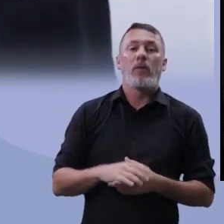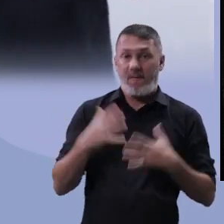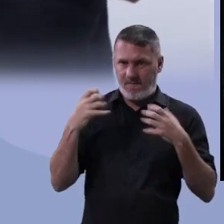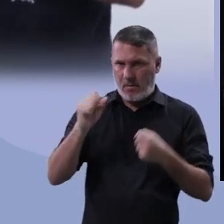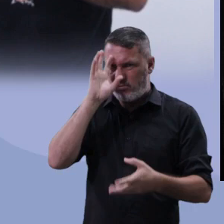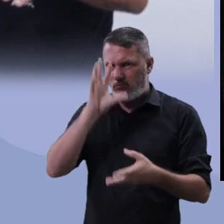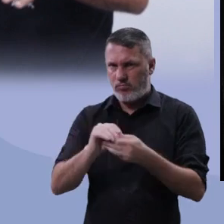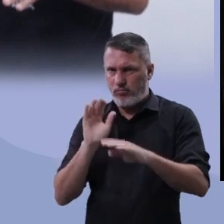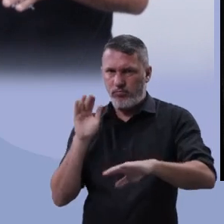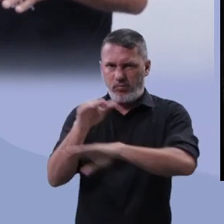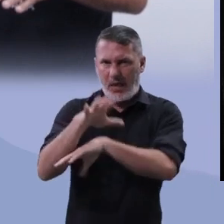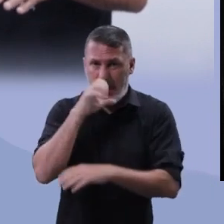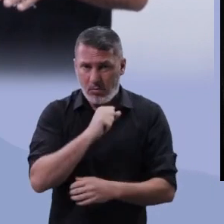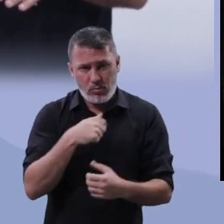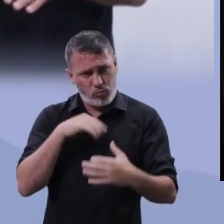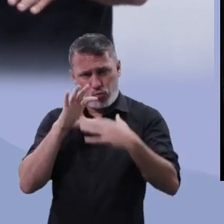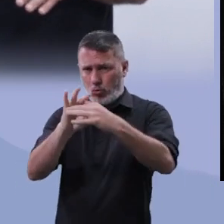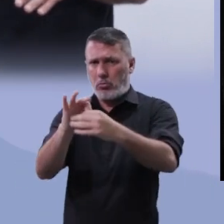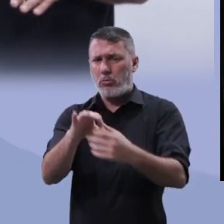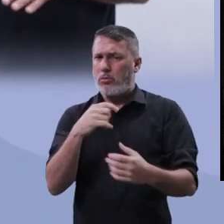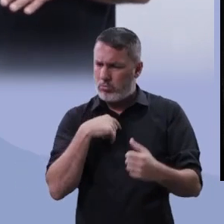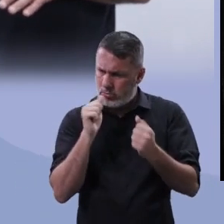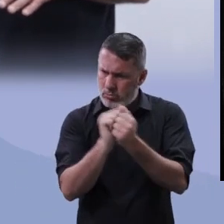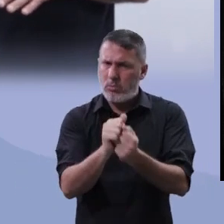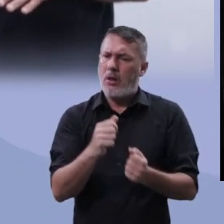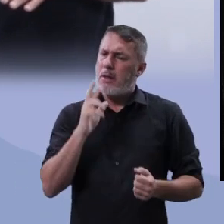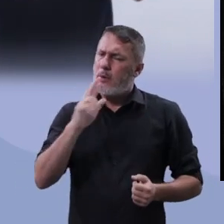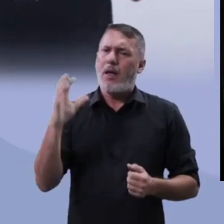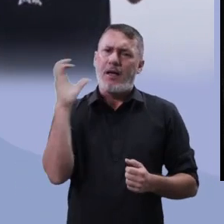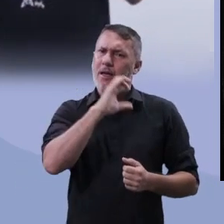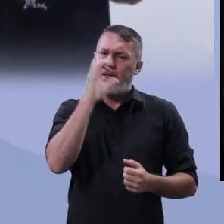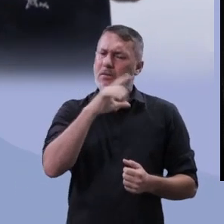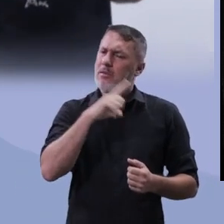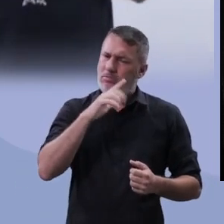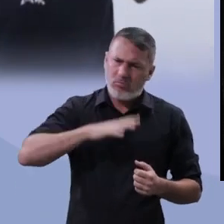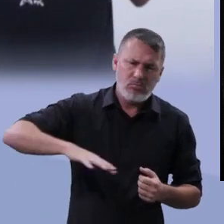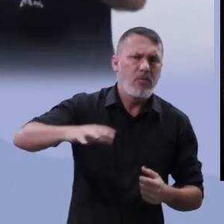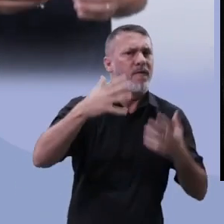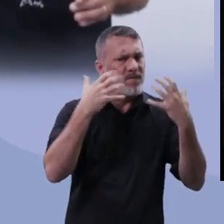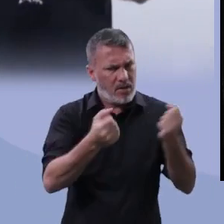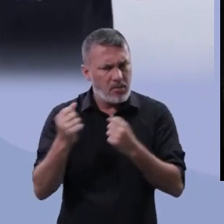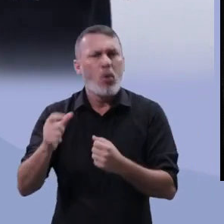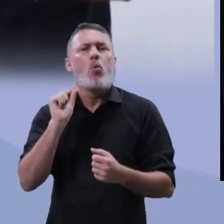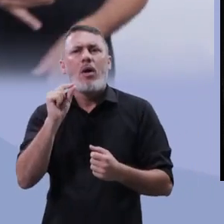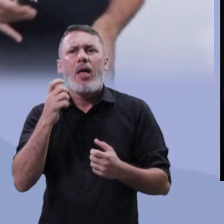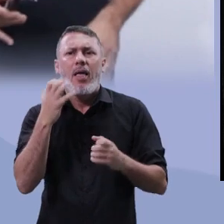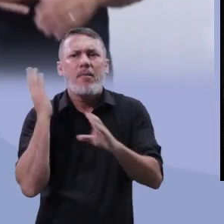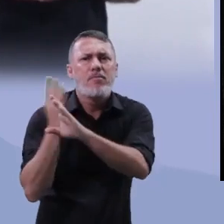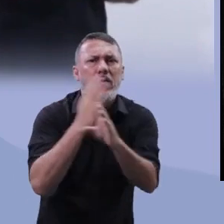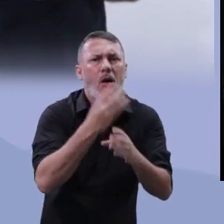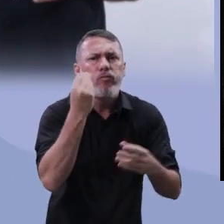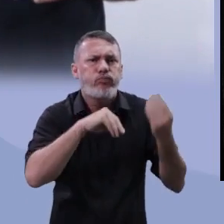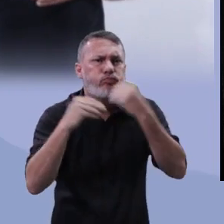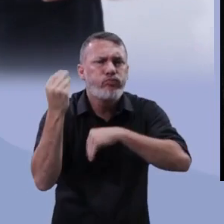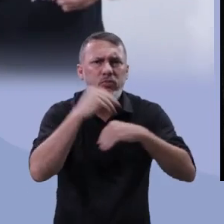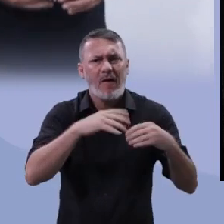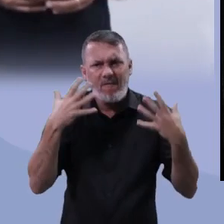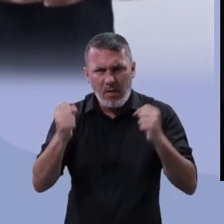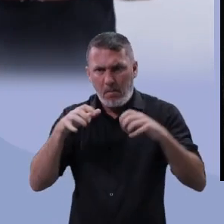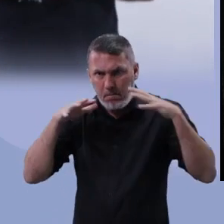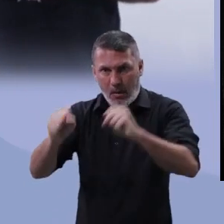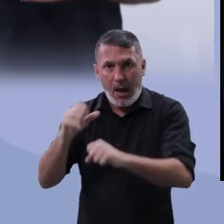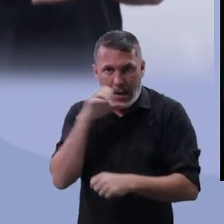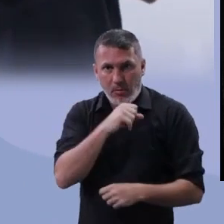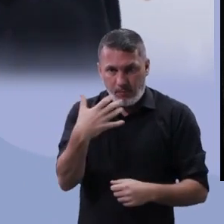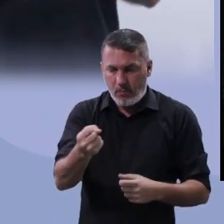E? Vamos hackear a questão? A gente está junto aqui, meu hacker. Aqui a questão vai aparecer na sua tela, a gente vai ler e vai hackear junto à questão. Posso